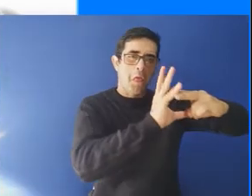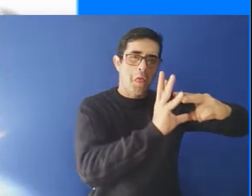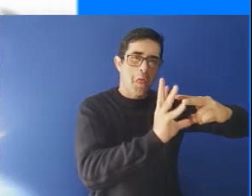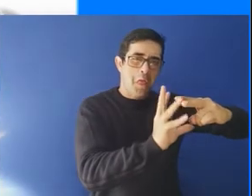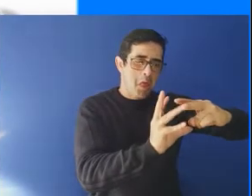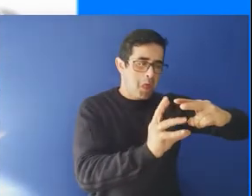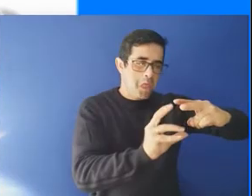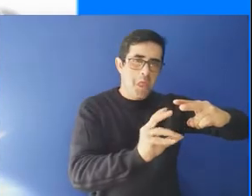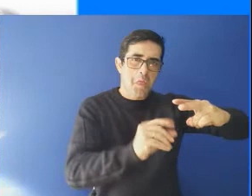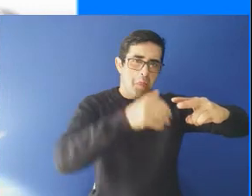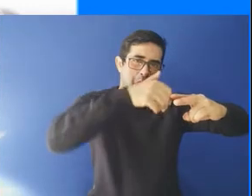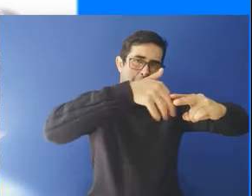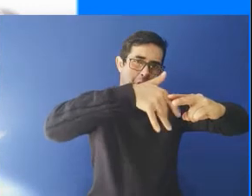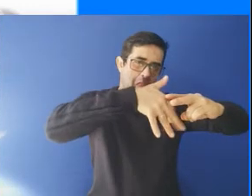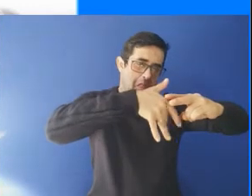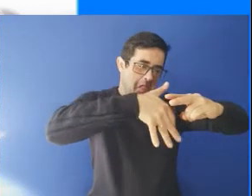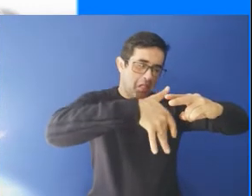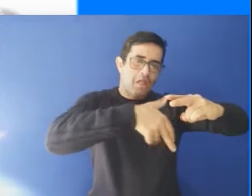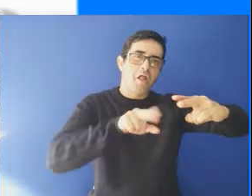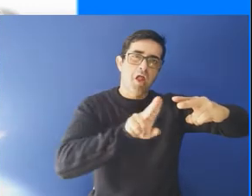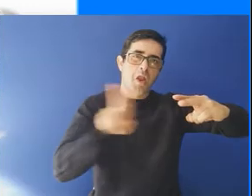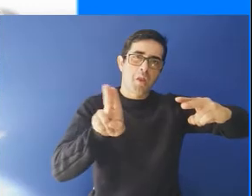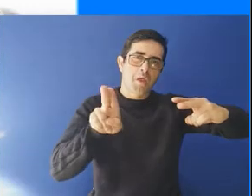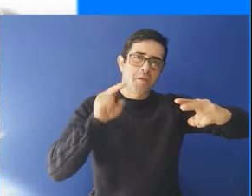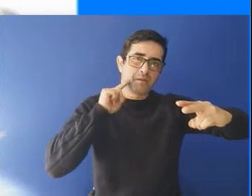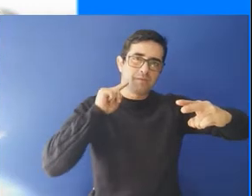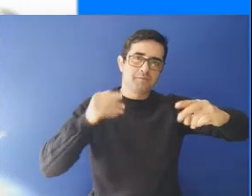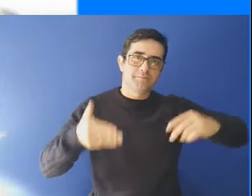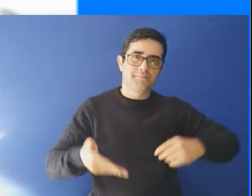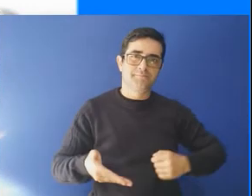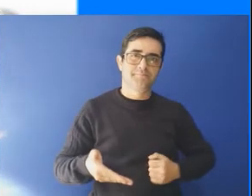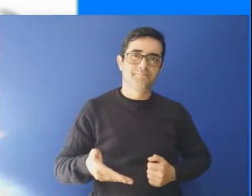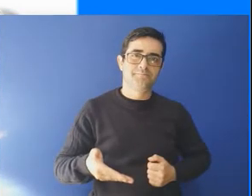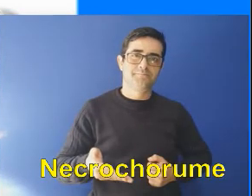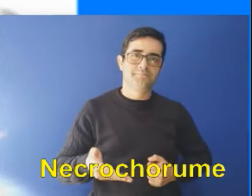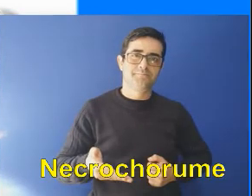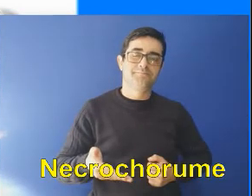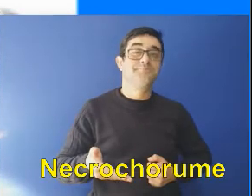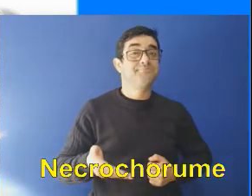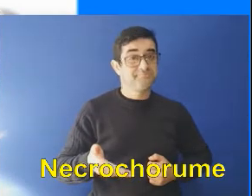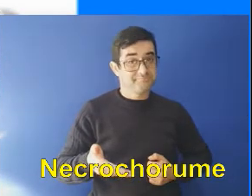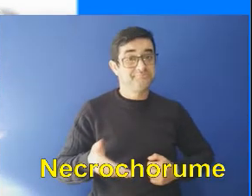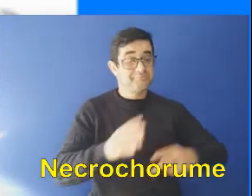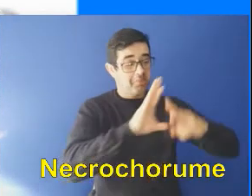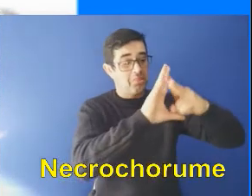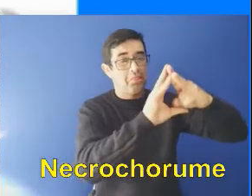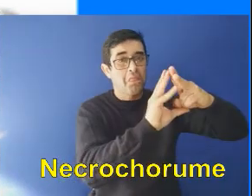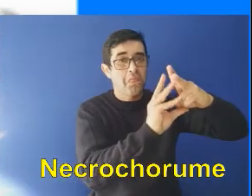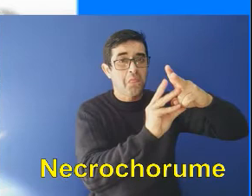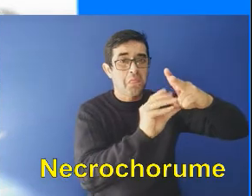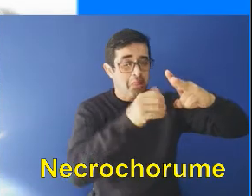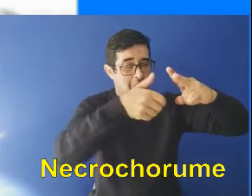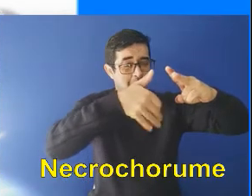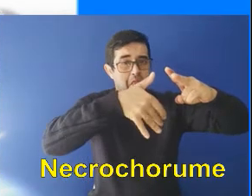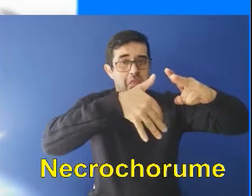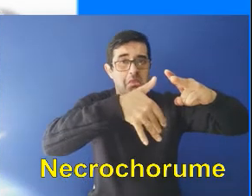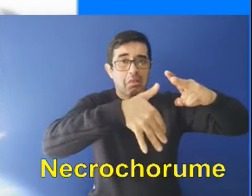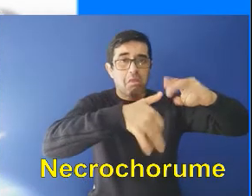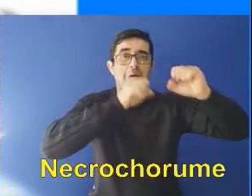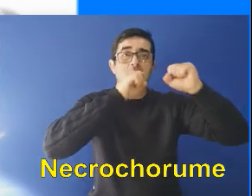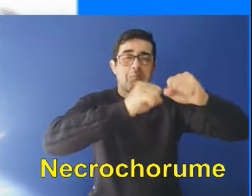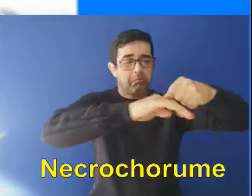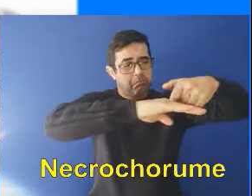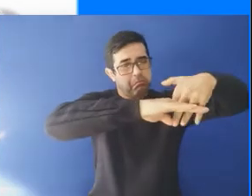dos corpos, ele forma um líquido chamado de necrochorume, seria o chorume produzido pela decomposição dos